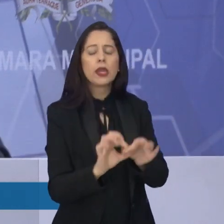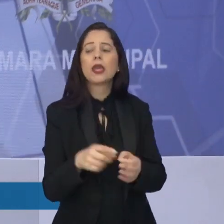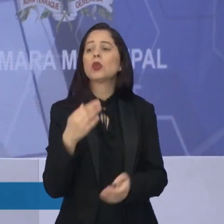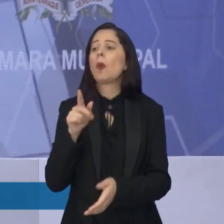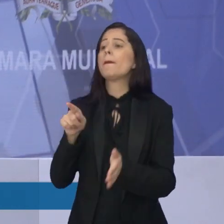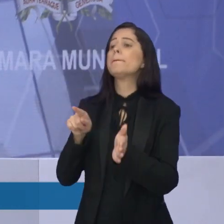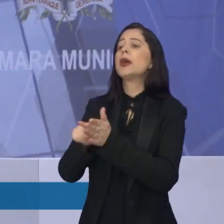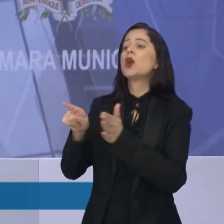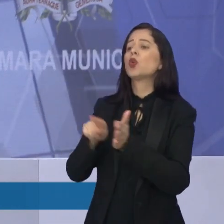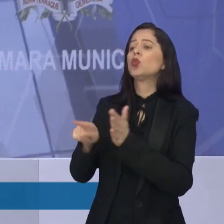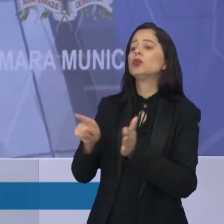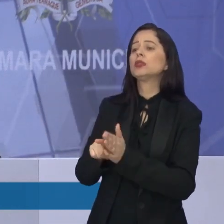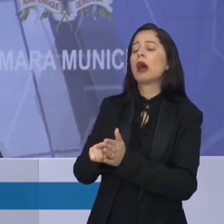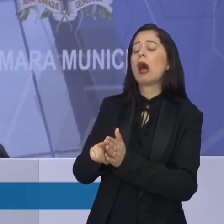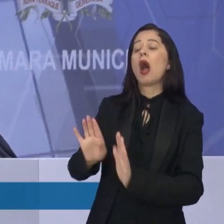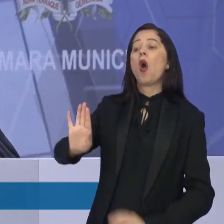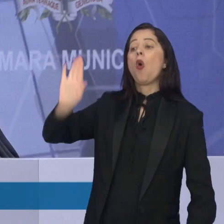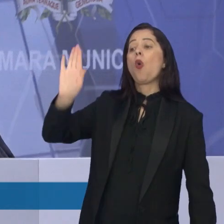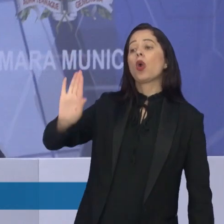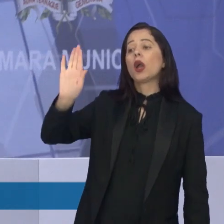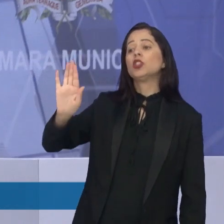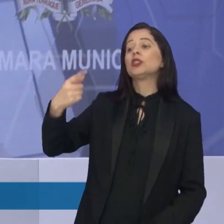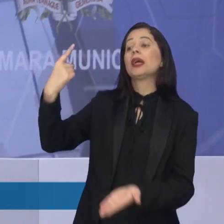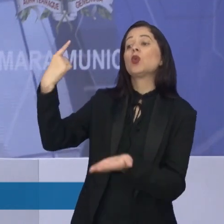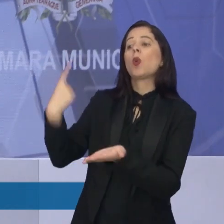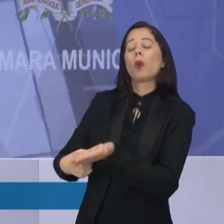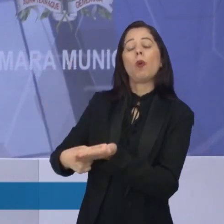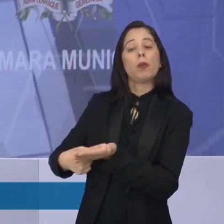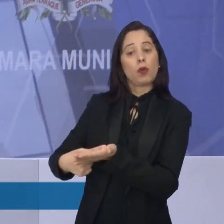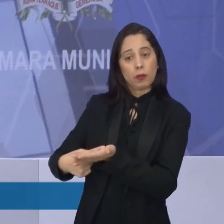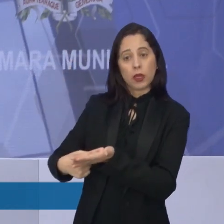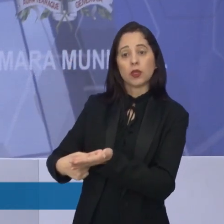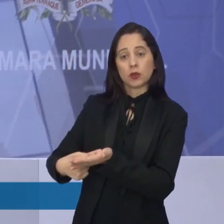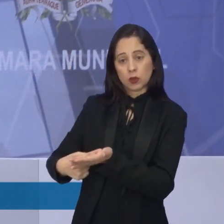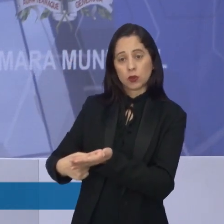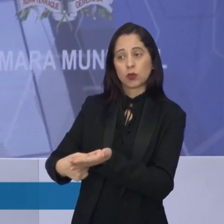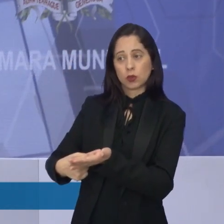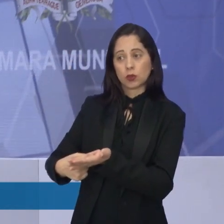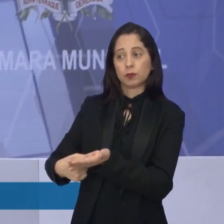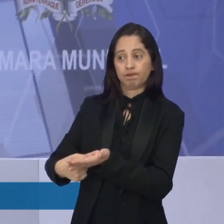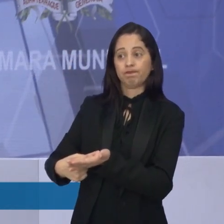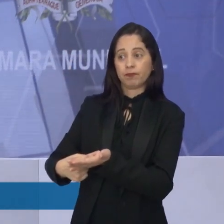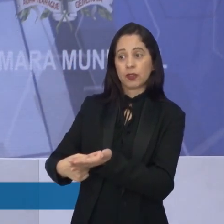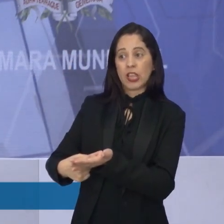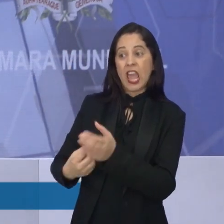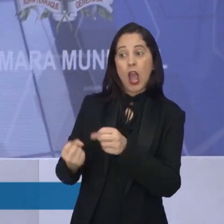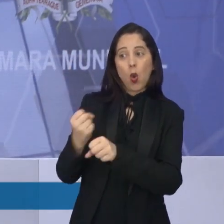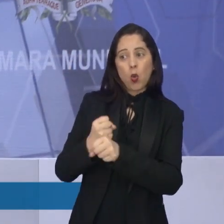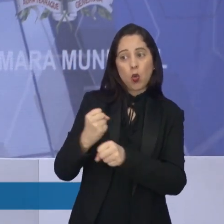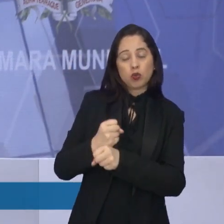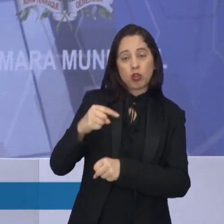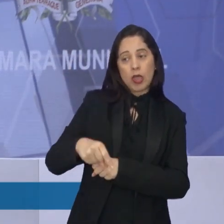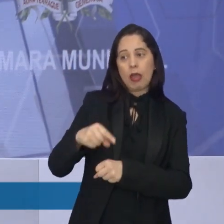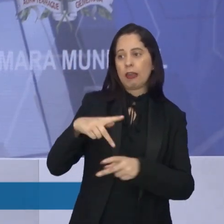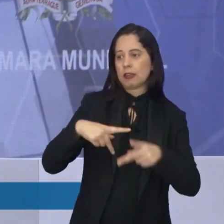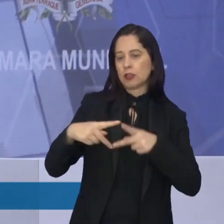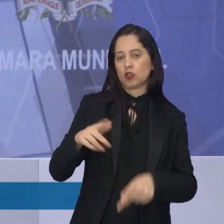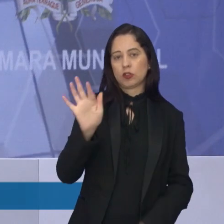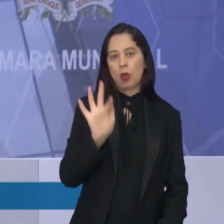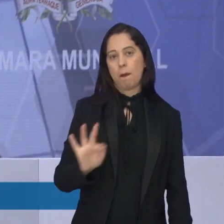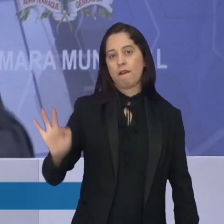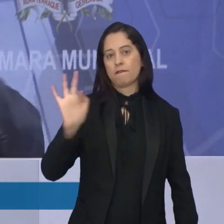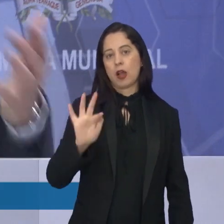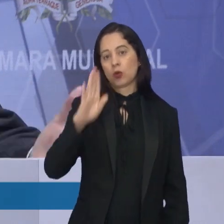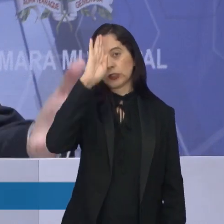de trazer a São José ou de fazer com que uns dos campi já existentes de uma universidade pública em São